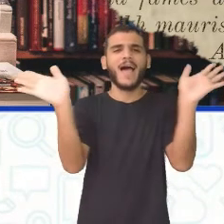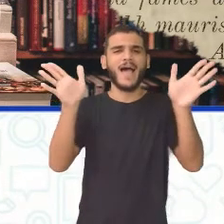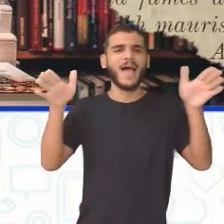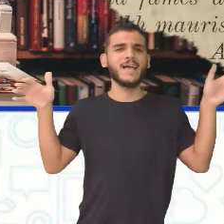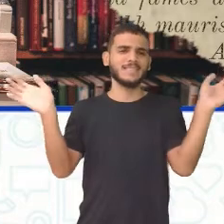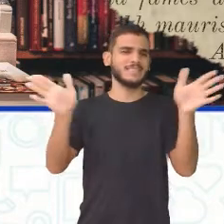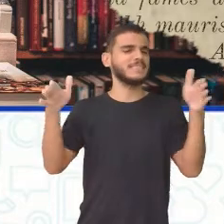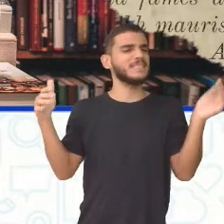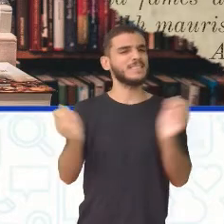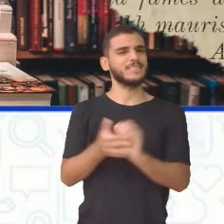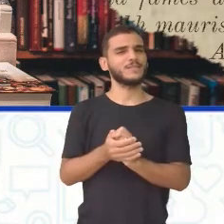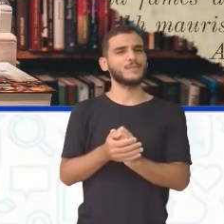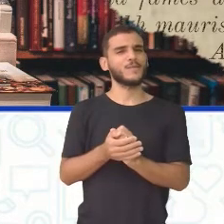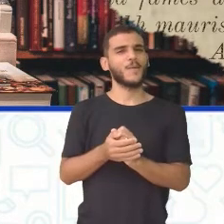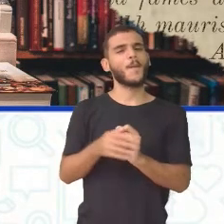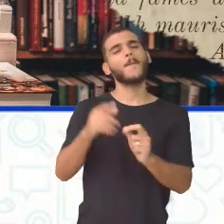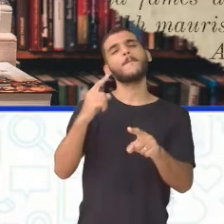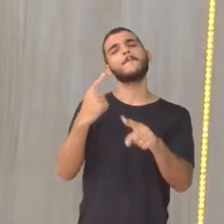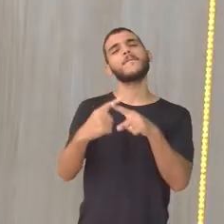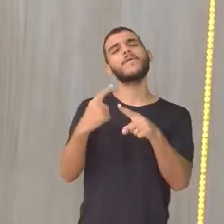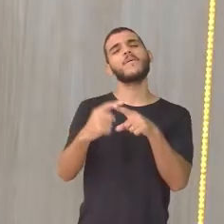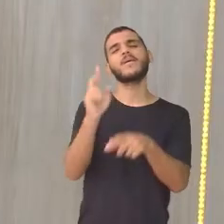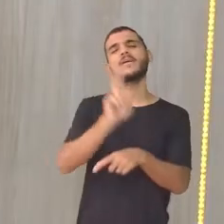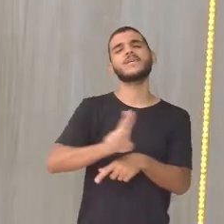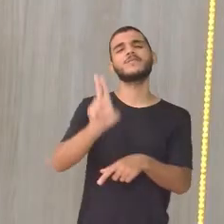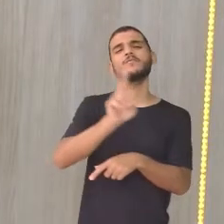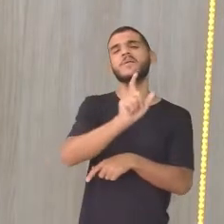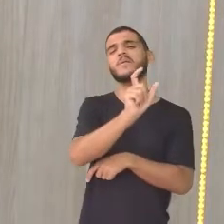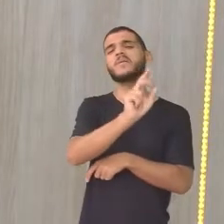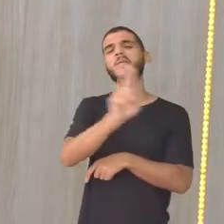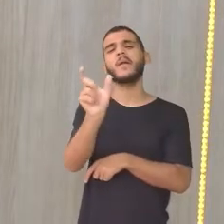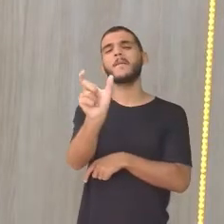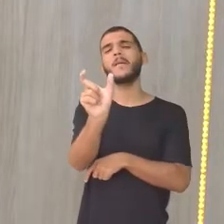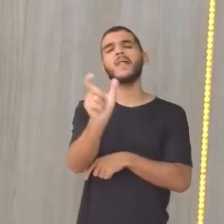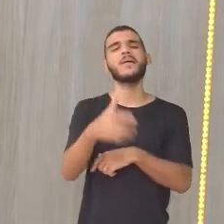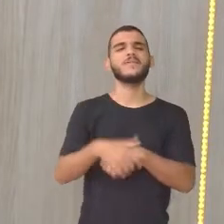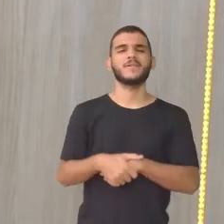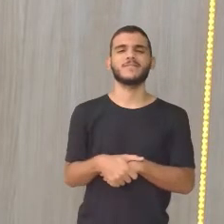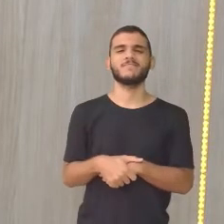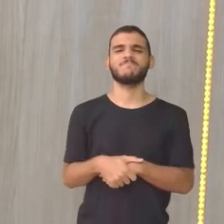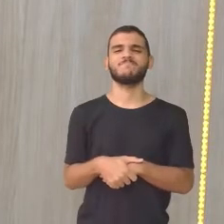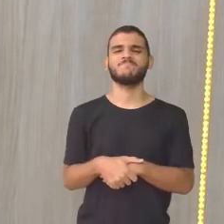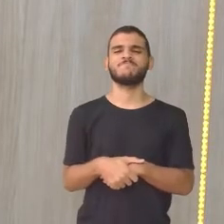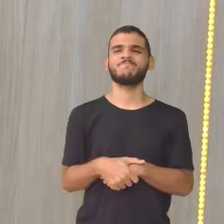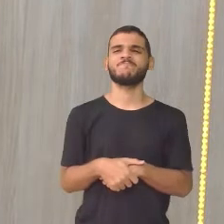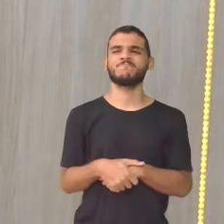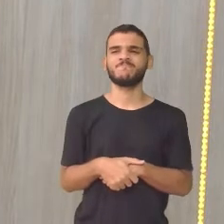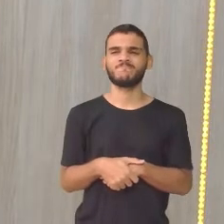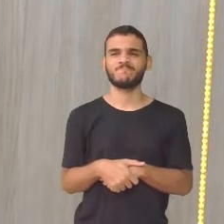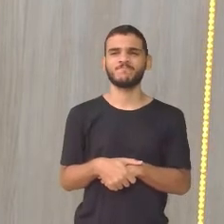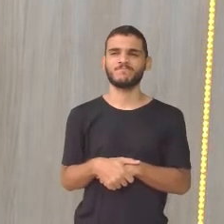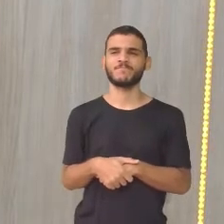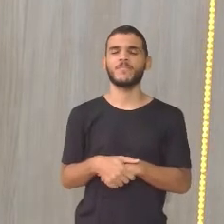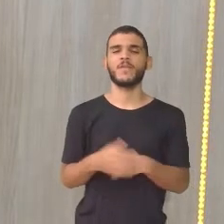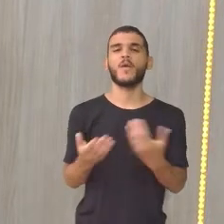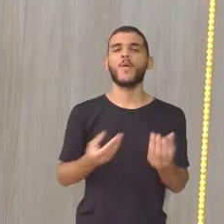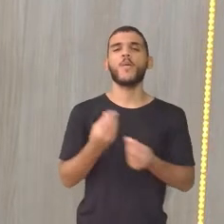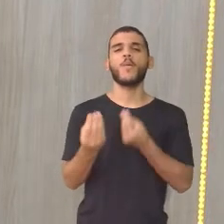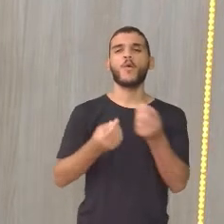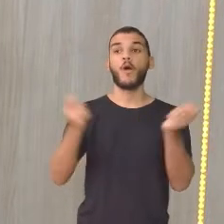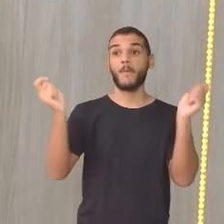bem longe? E aí? Como é possível isso? Já falei aqui com vocês. É por meio